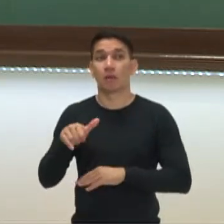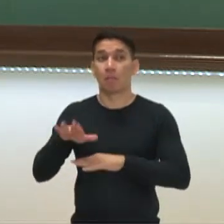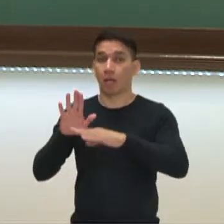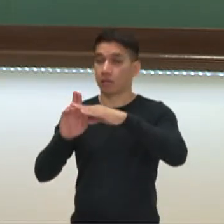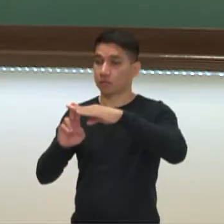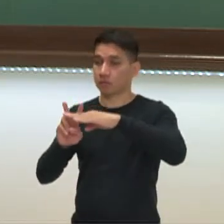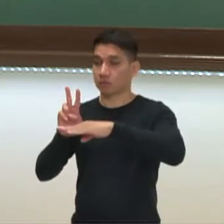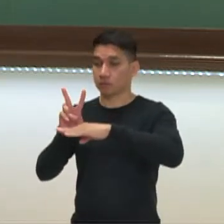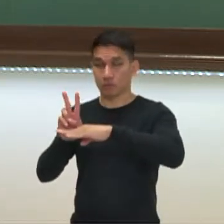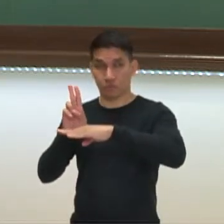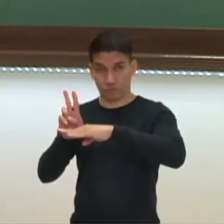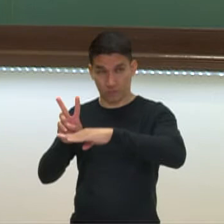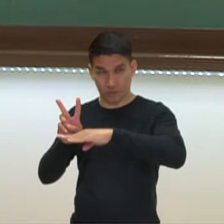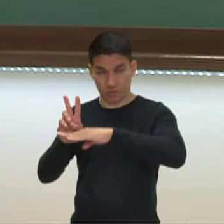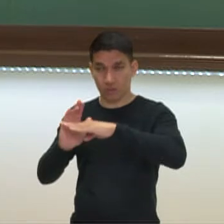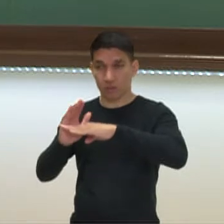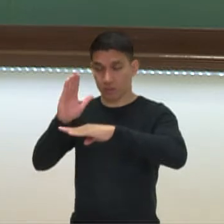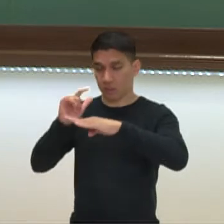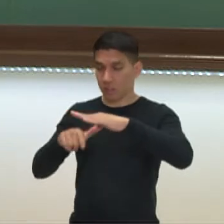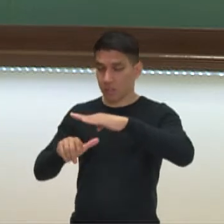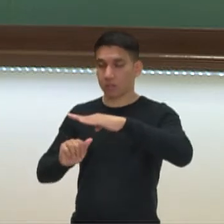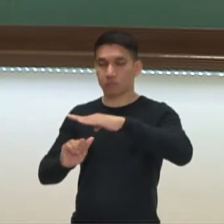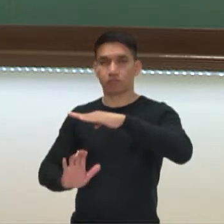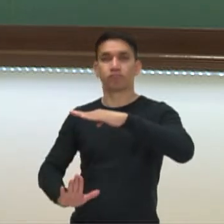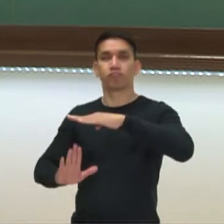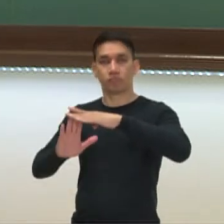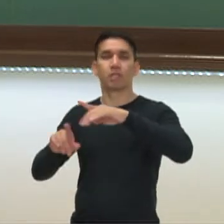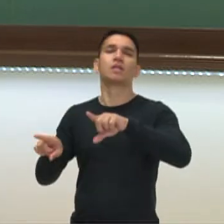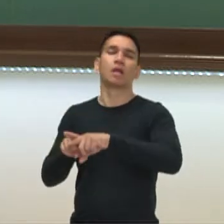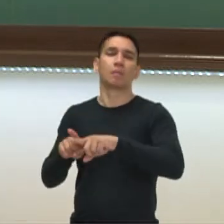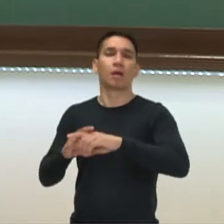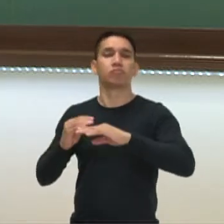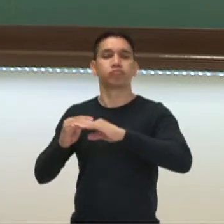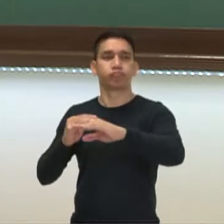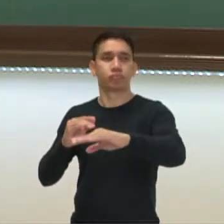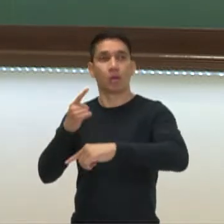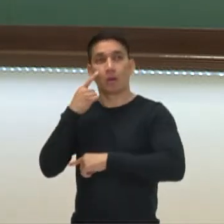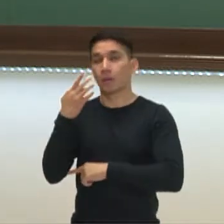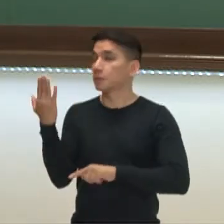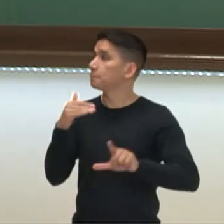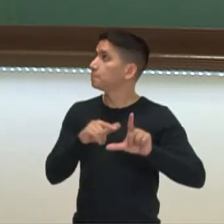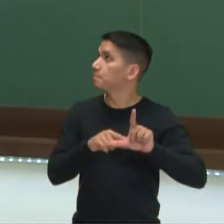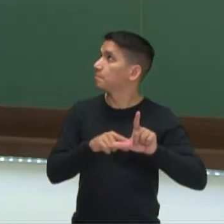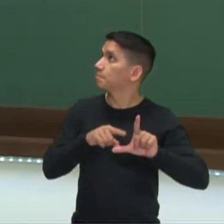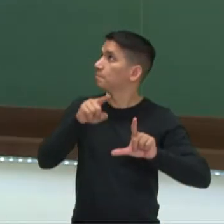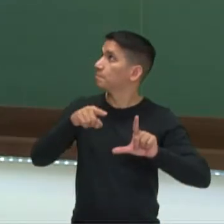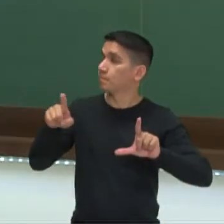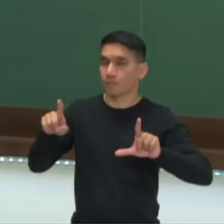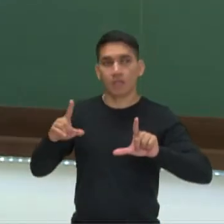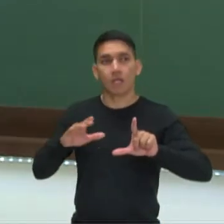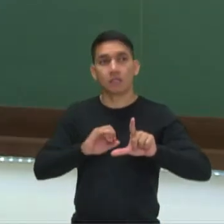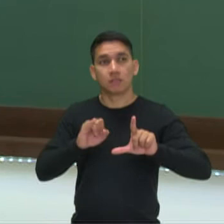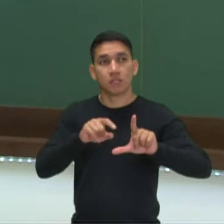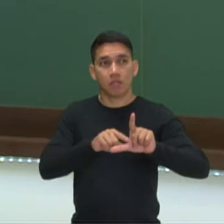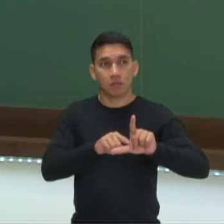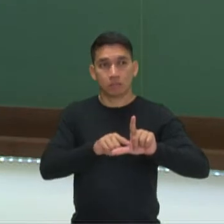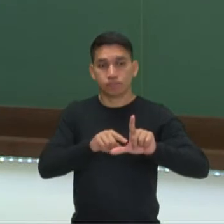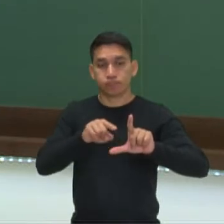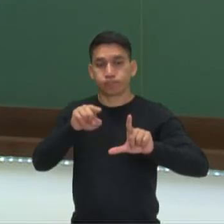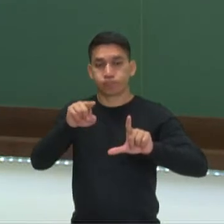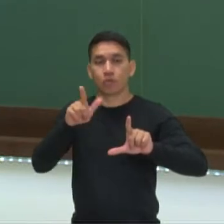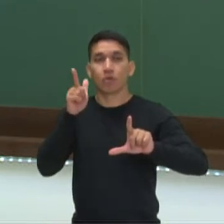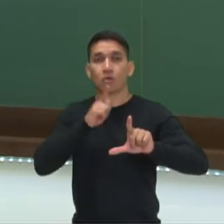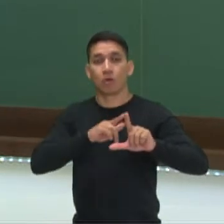a corrente elétrica também aumenta para manter esse valor constante. E o gráfico é esse aqui, ó. Aumenta a tensão, aumenta a